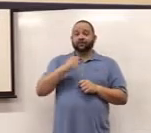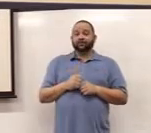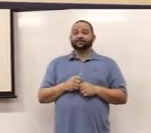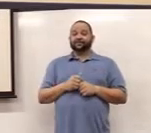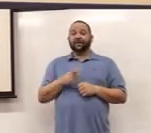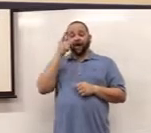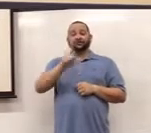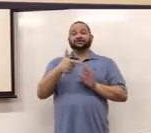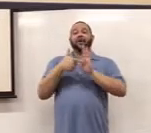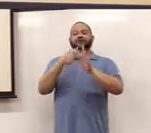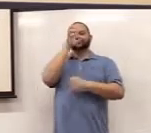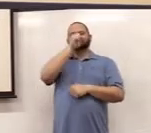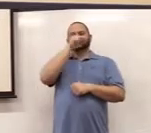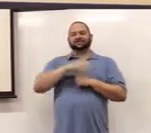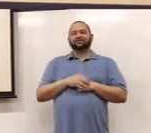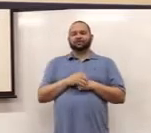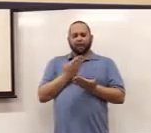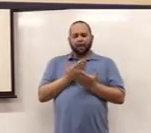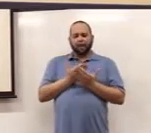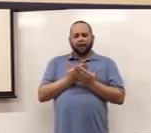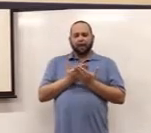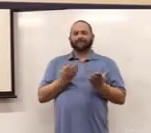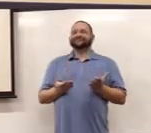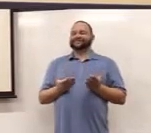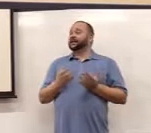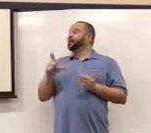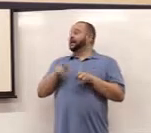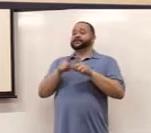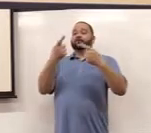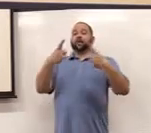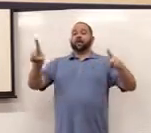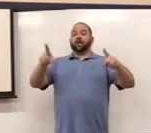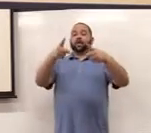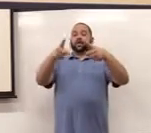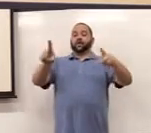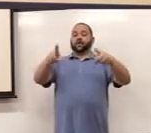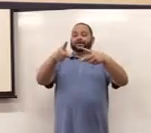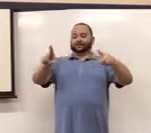apresentou no sábado. E a regência foi do Ignaz Schuppanzig.